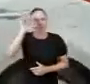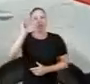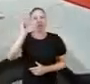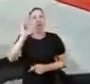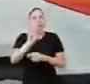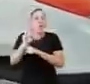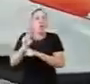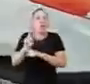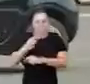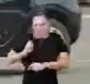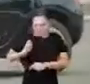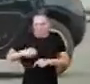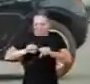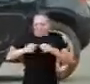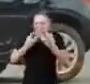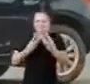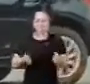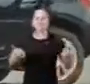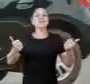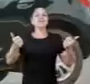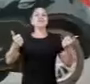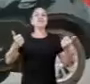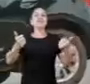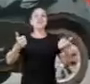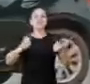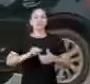tirou a minha vida, tirou o meu modo de viver.